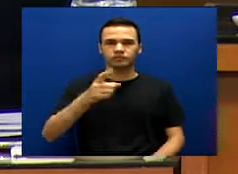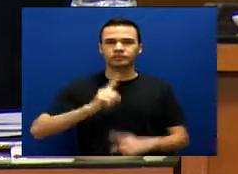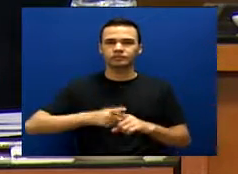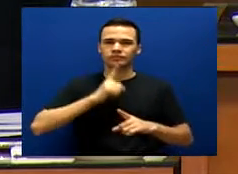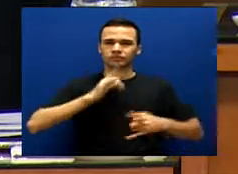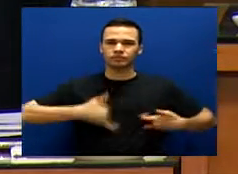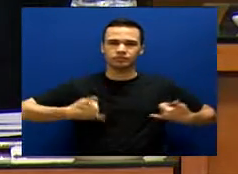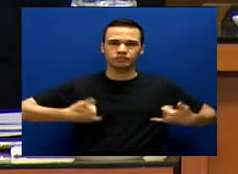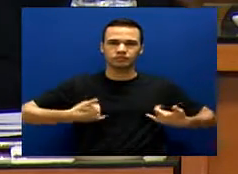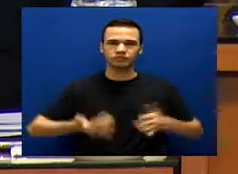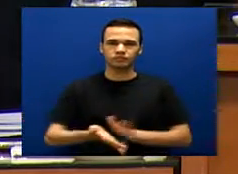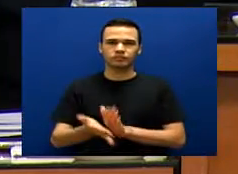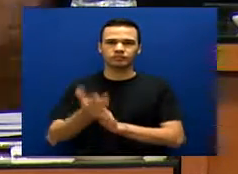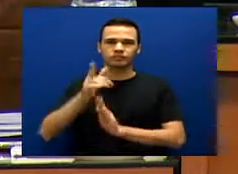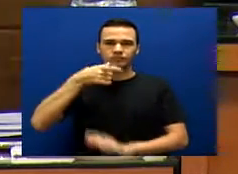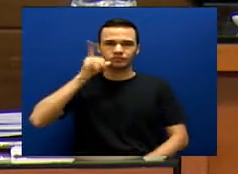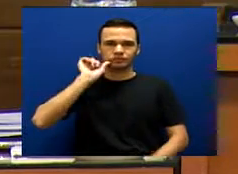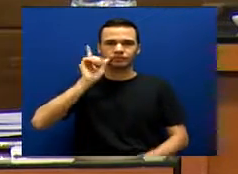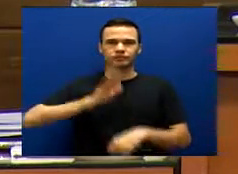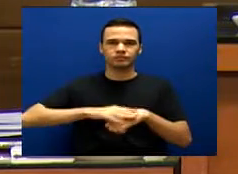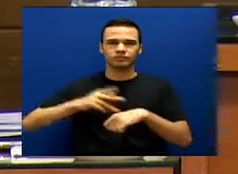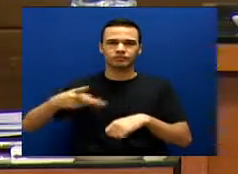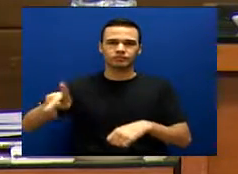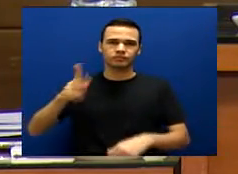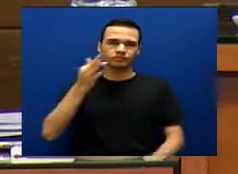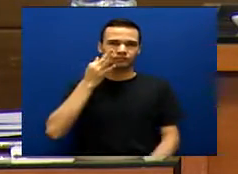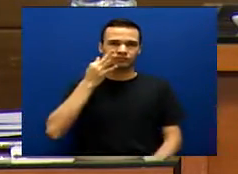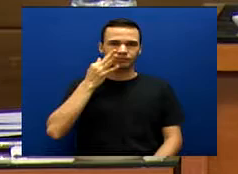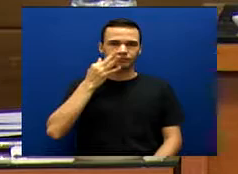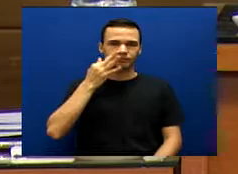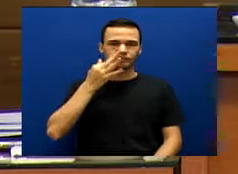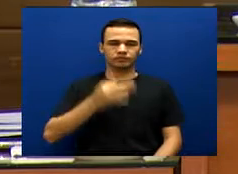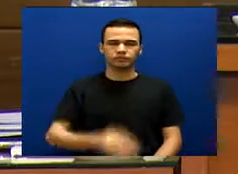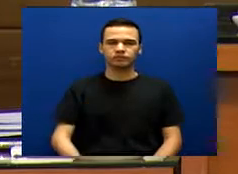pela passagem da sua data natalícia, ocorreu ontem. Votos do vereador Fernando Dini.